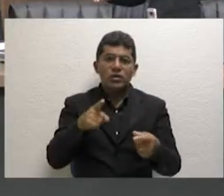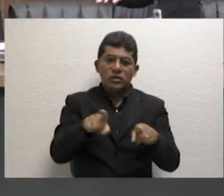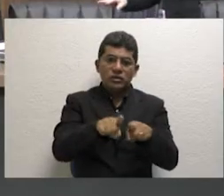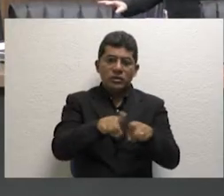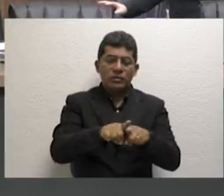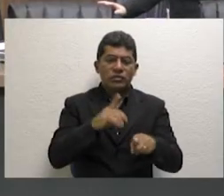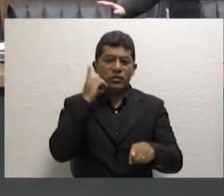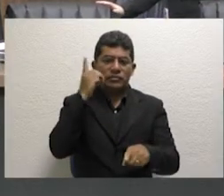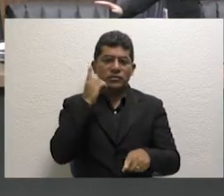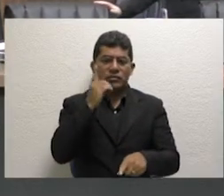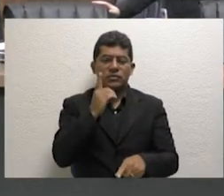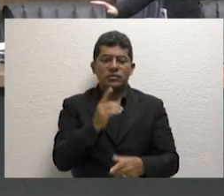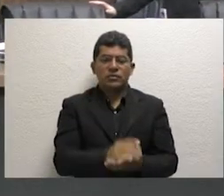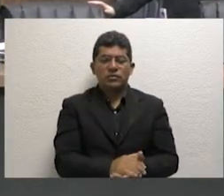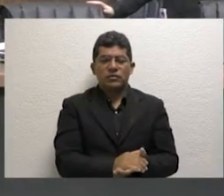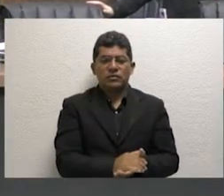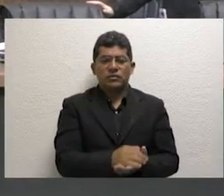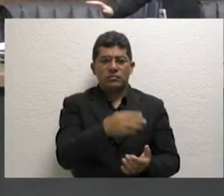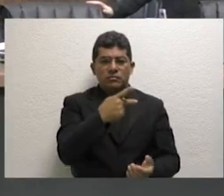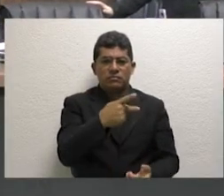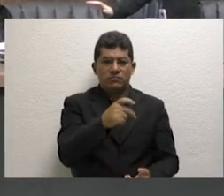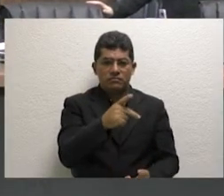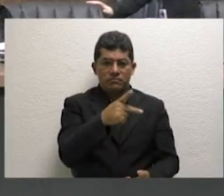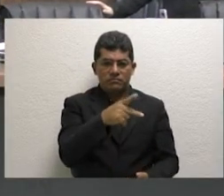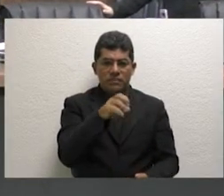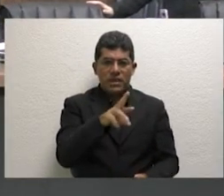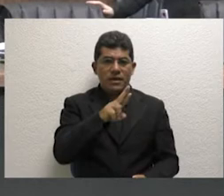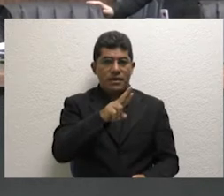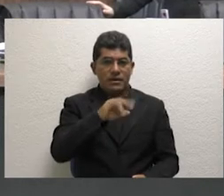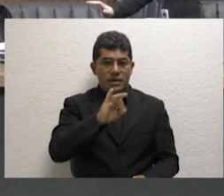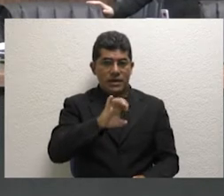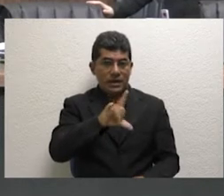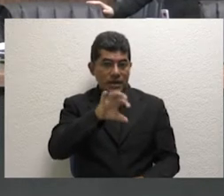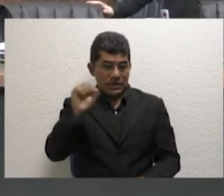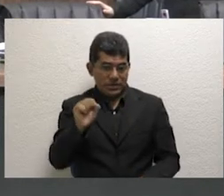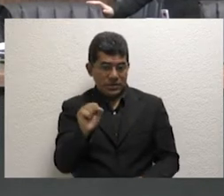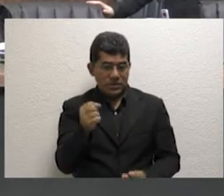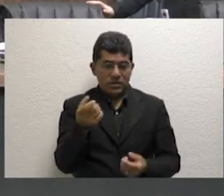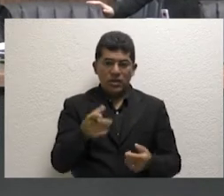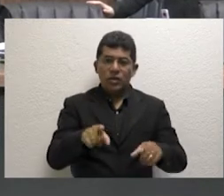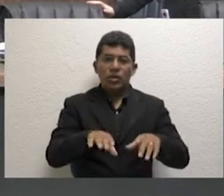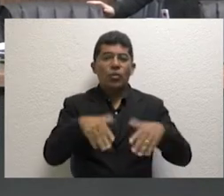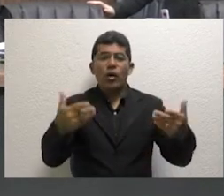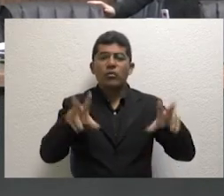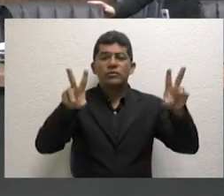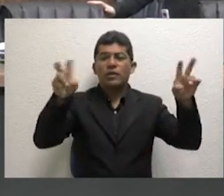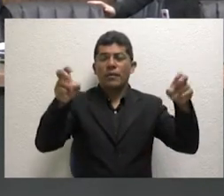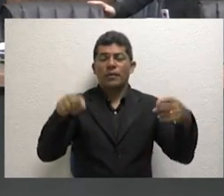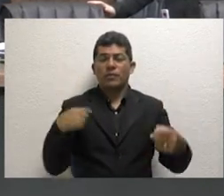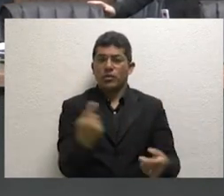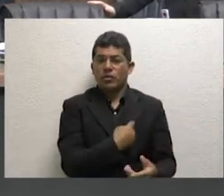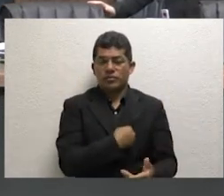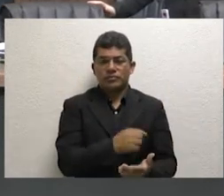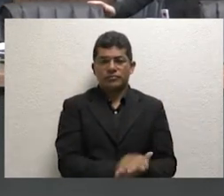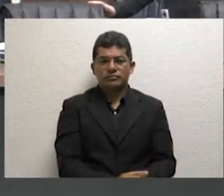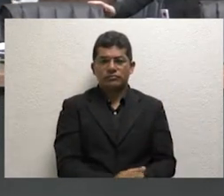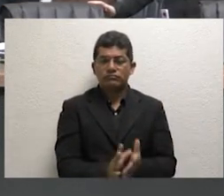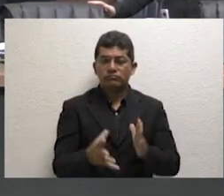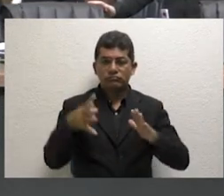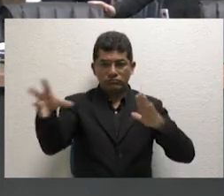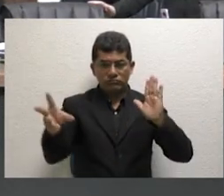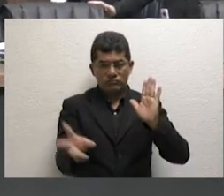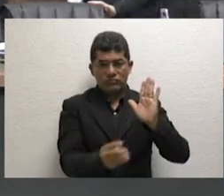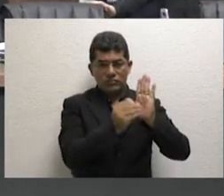presidindo a mesa queria saber de vossa excelência qual o tempo que será utilizado e qual é o tema para a gente colocar